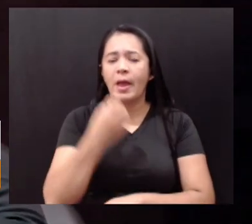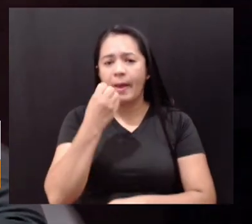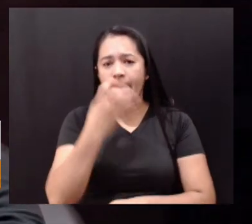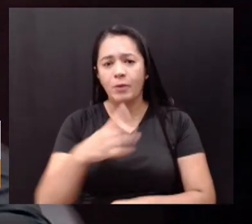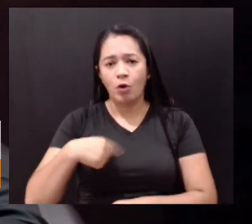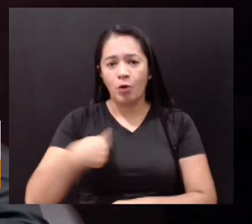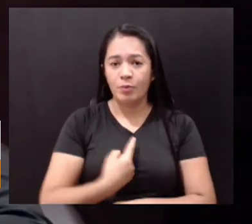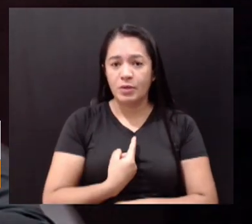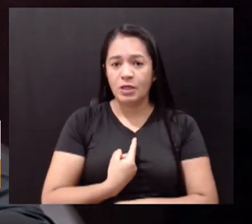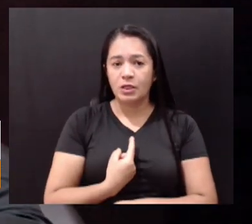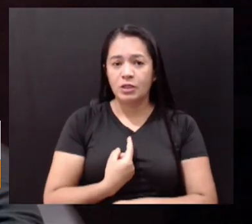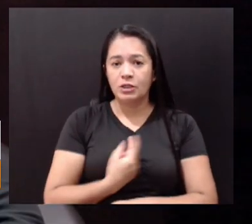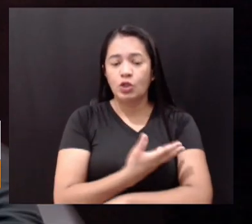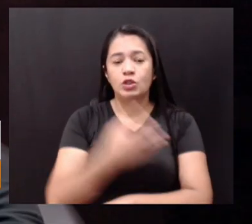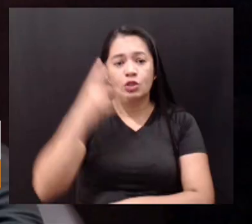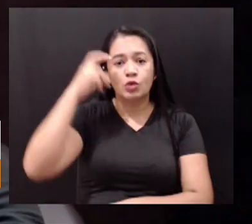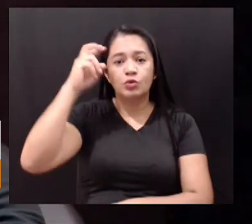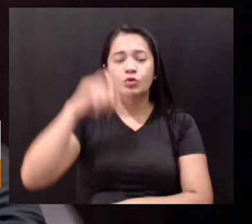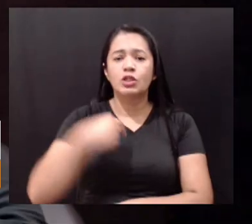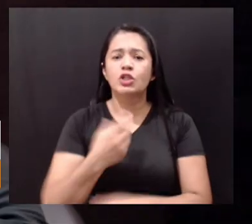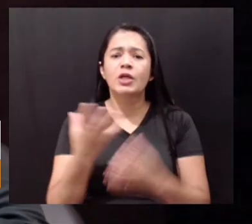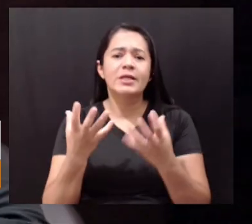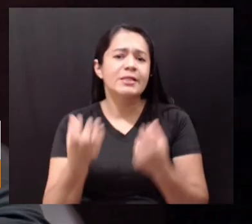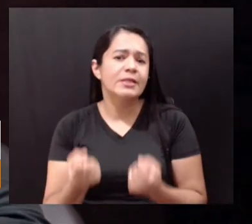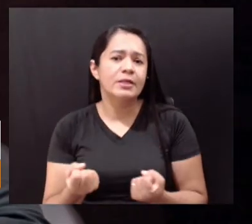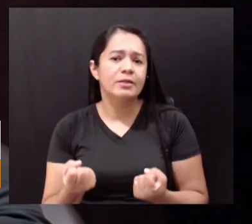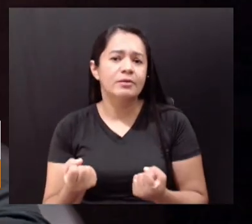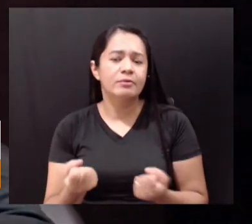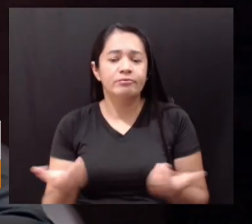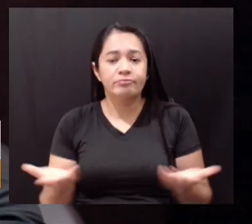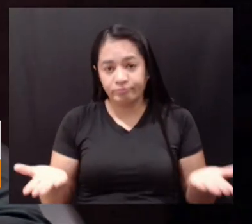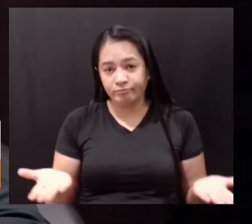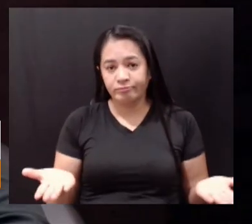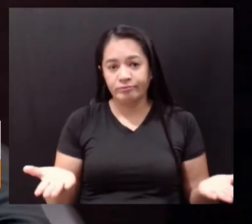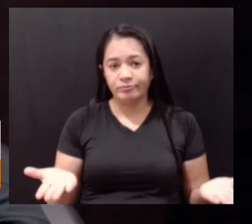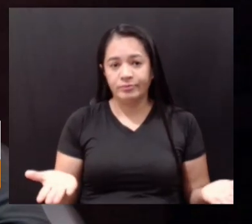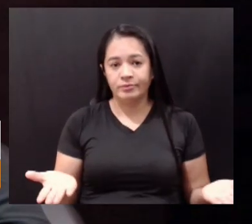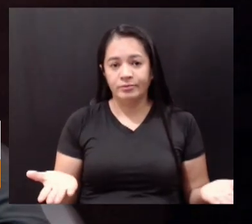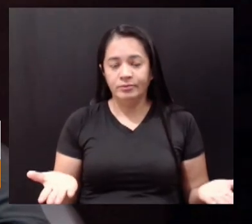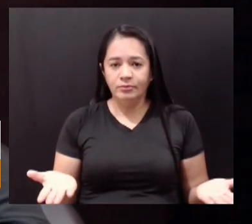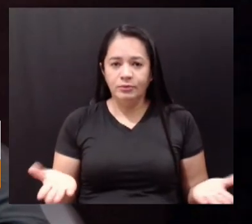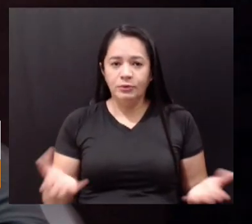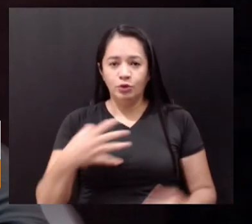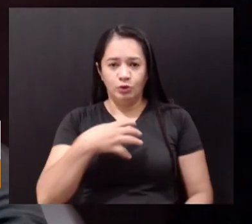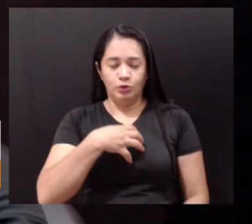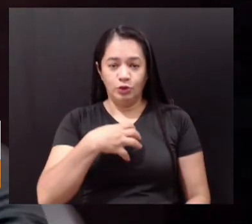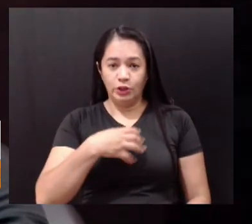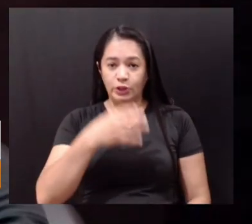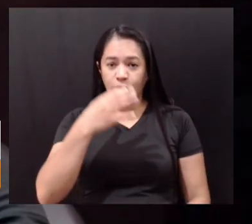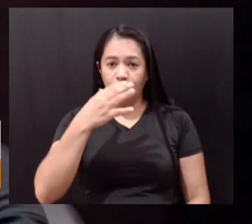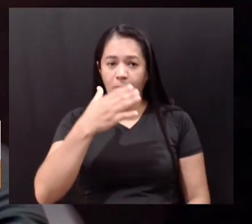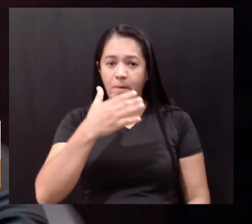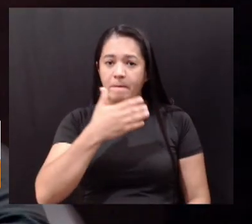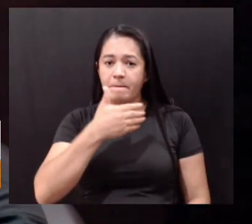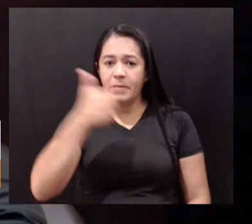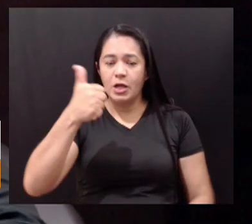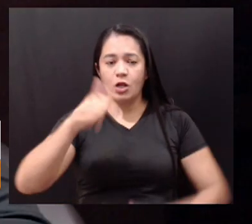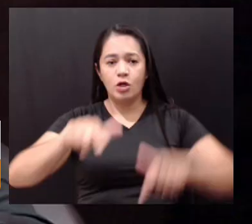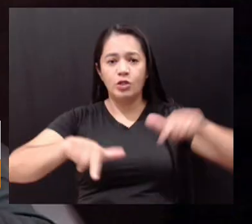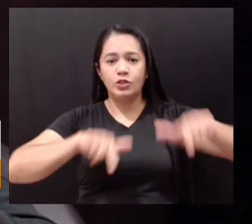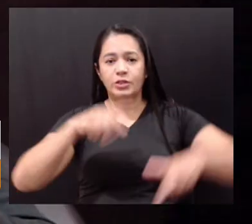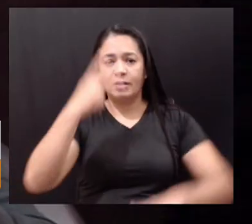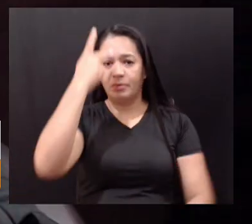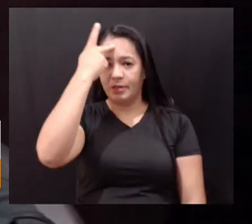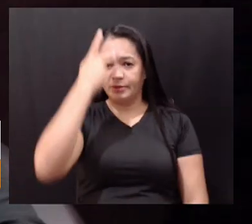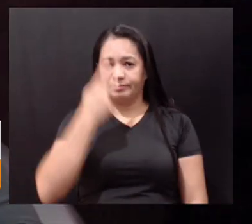então o que que a gente aceita e o que que a gente não aceita. Uhum. E a melhor forma da gente poder trabalhar com esse tipo de perfil é diante do alinhamento